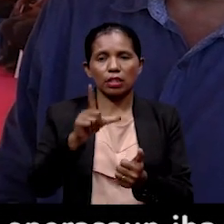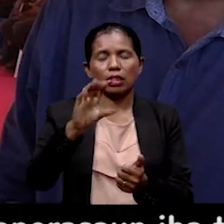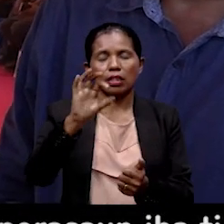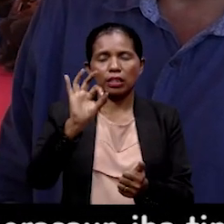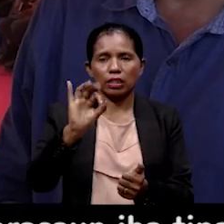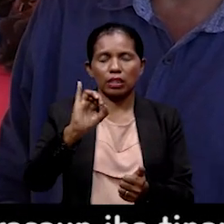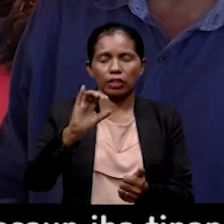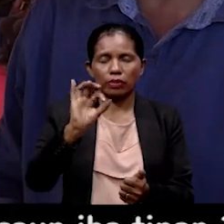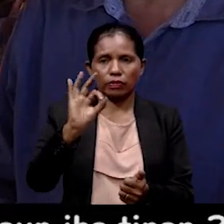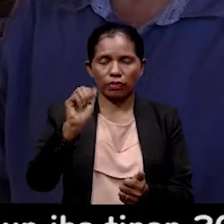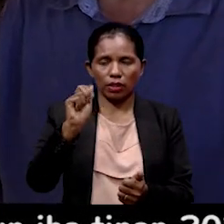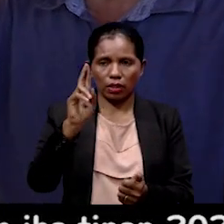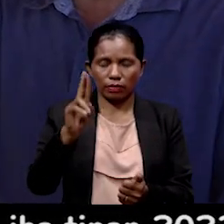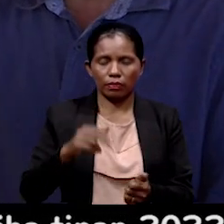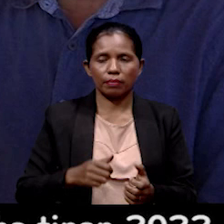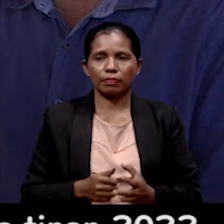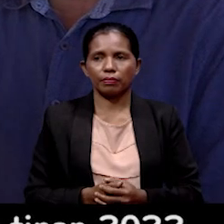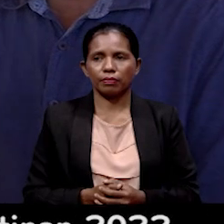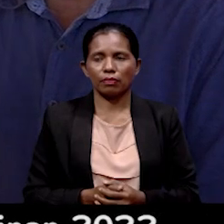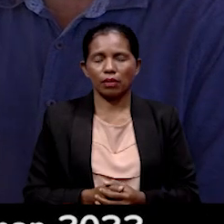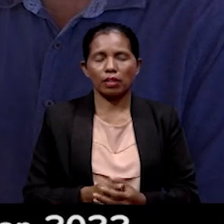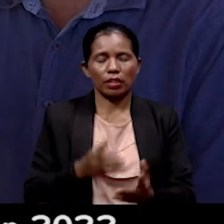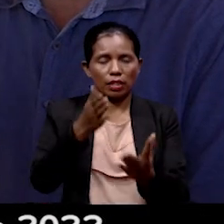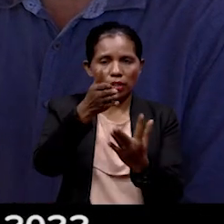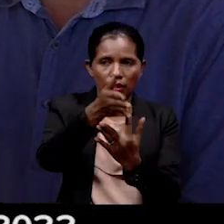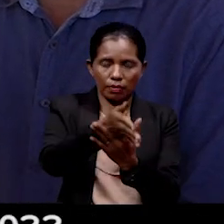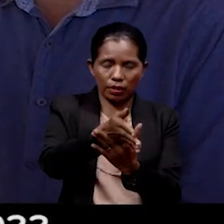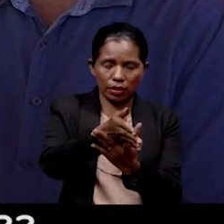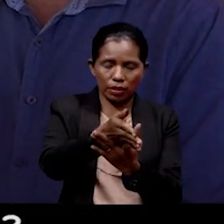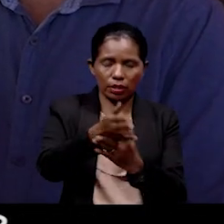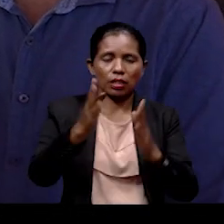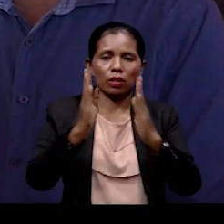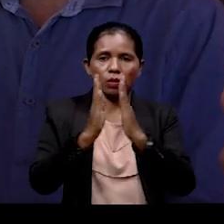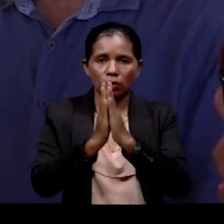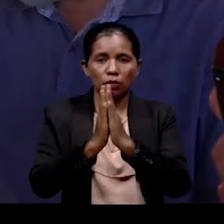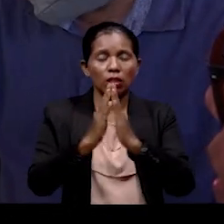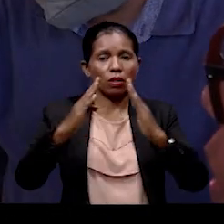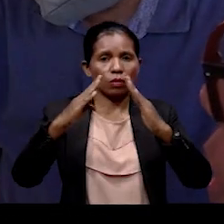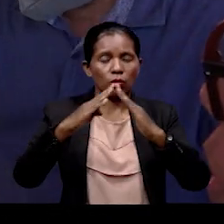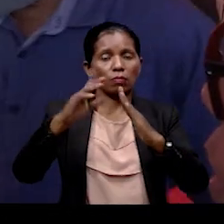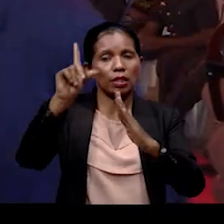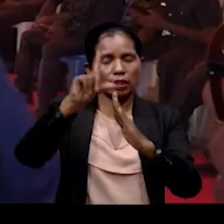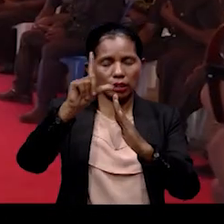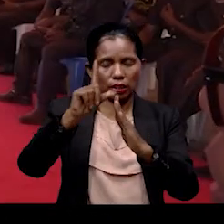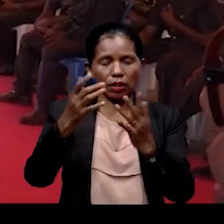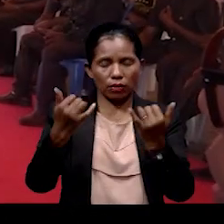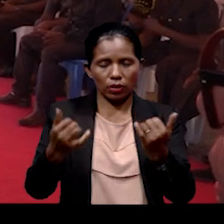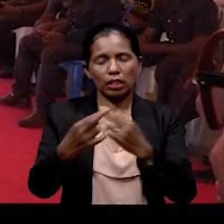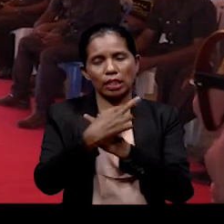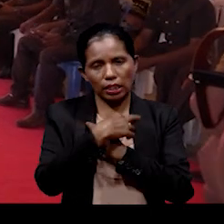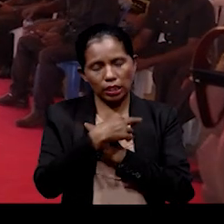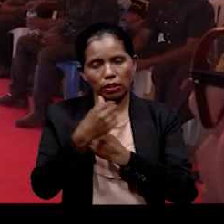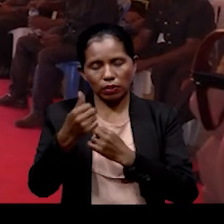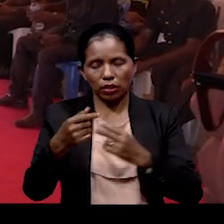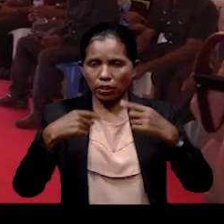posto armistivo da lei. E na Tamaona, e a uma lisa, o Eboro Red. Ora está, nia descansa e doa, nia